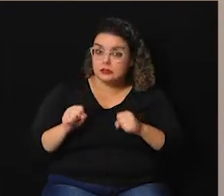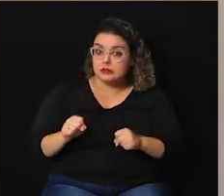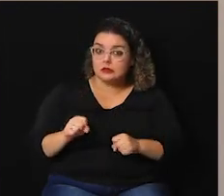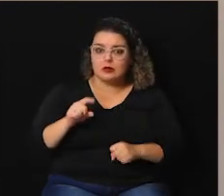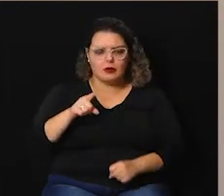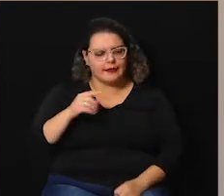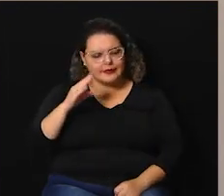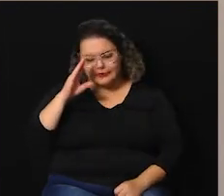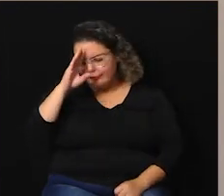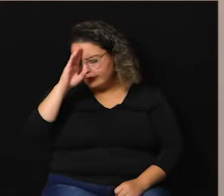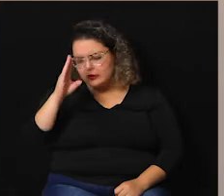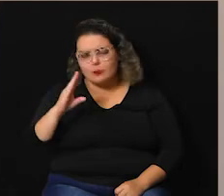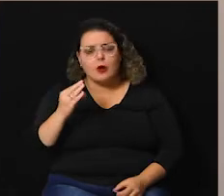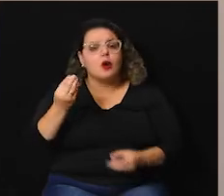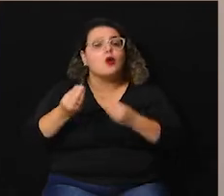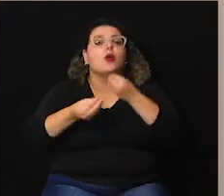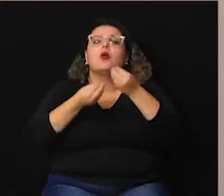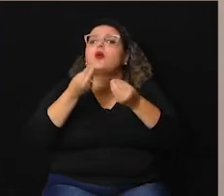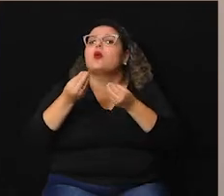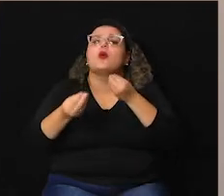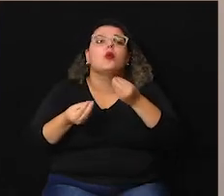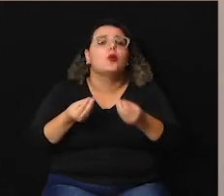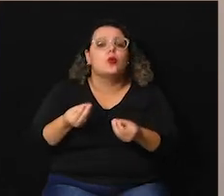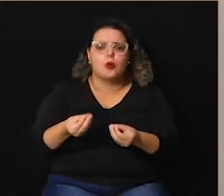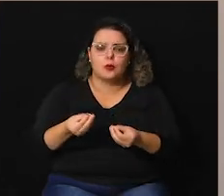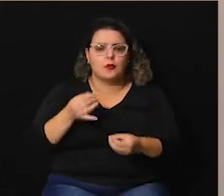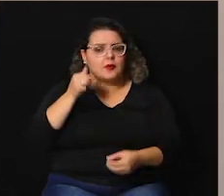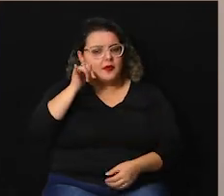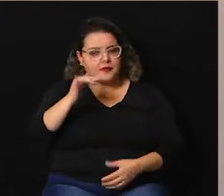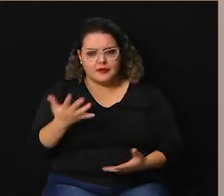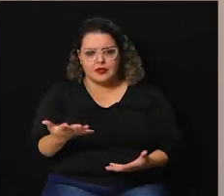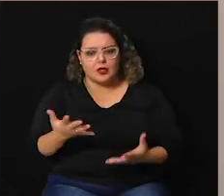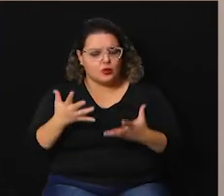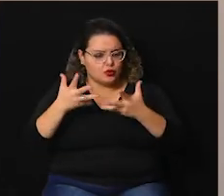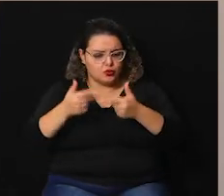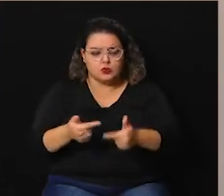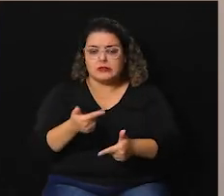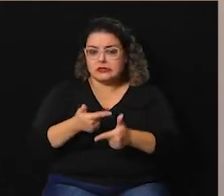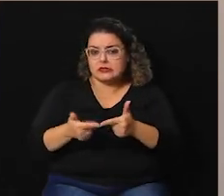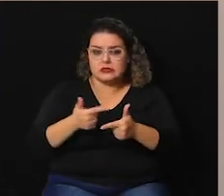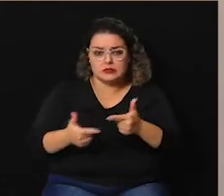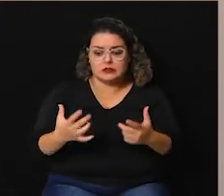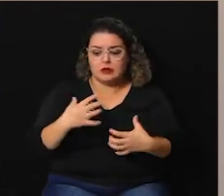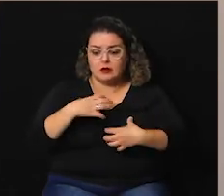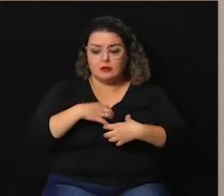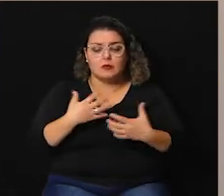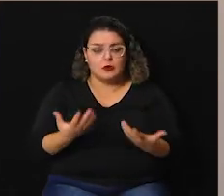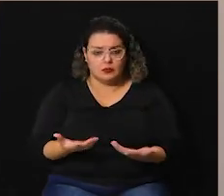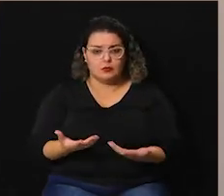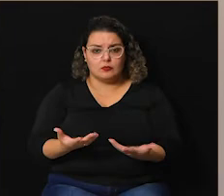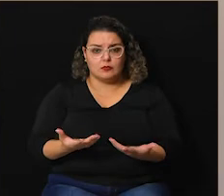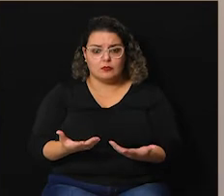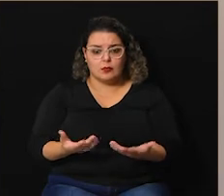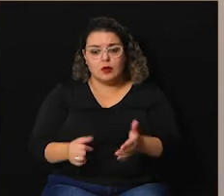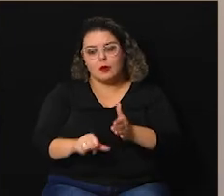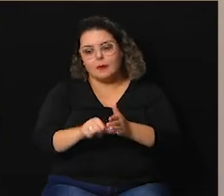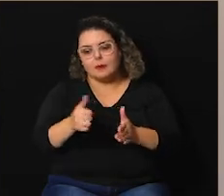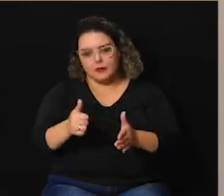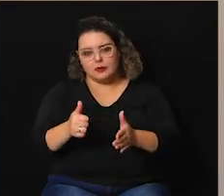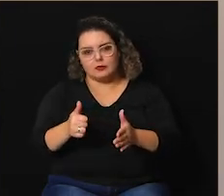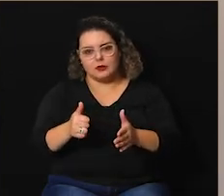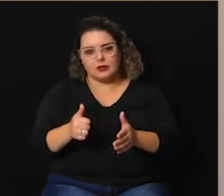Sim, isso é fundamental, né? Como prevenir os transtornos relacionados à questão da emoção?